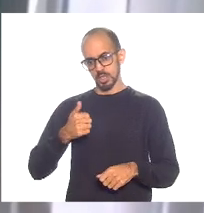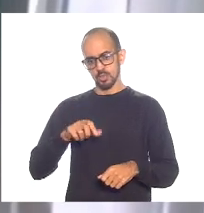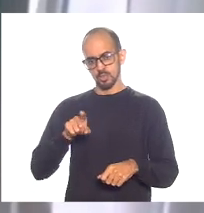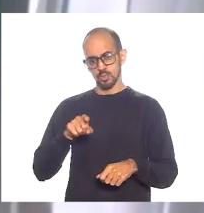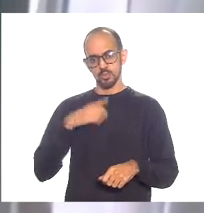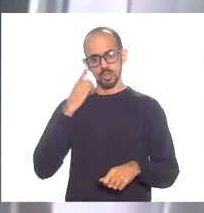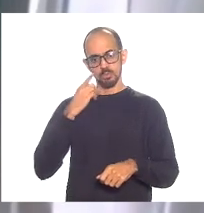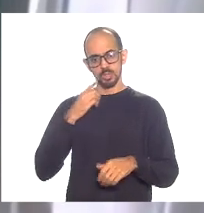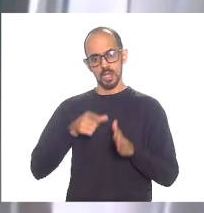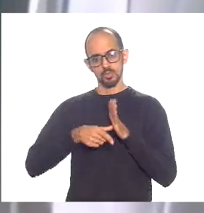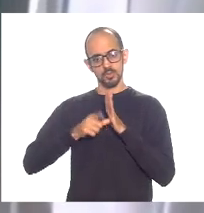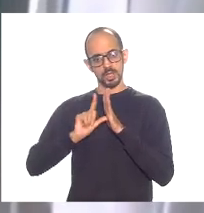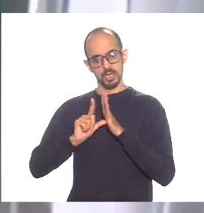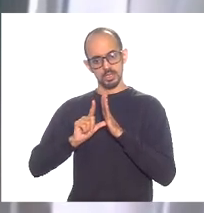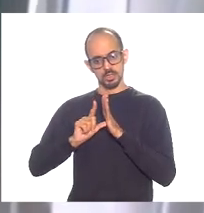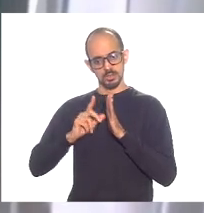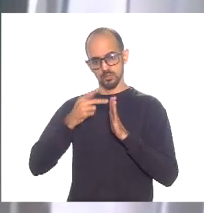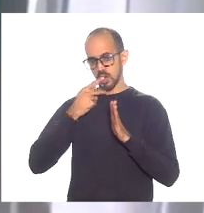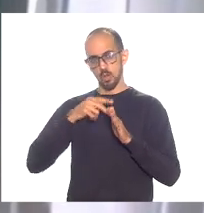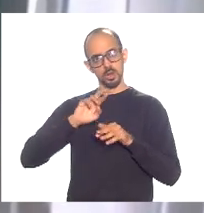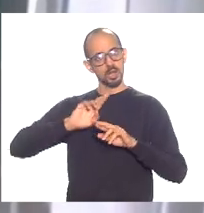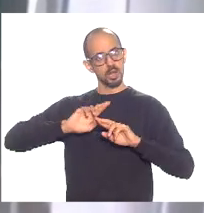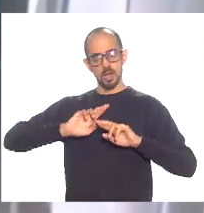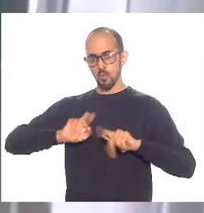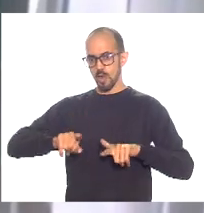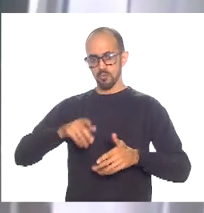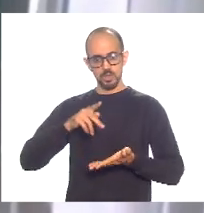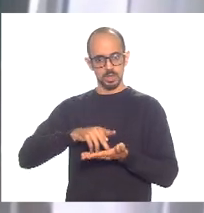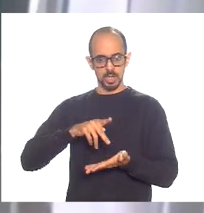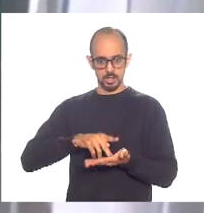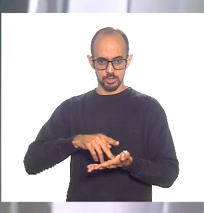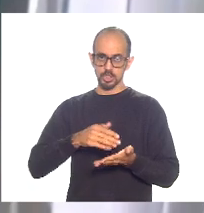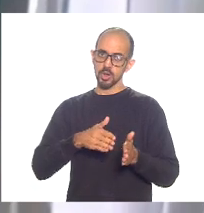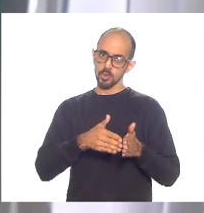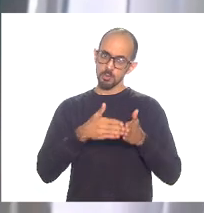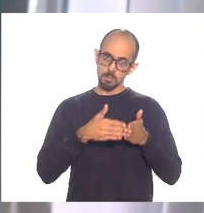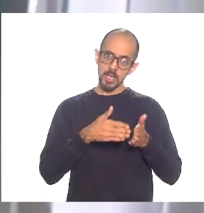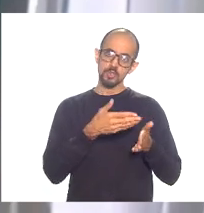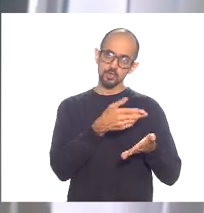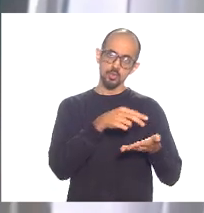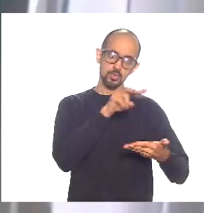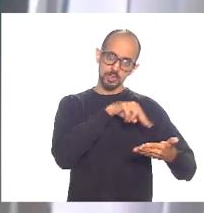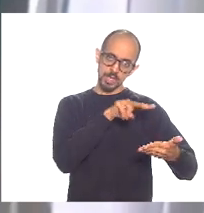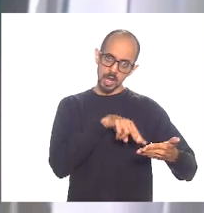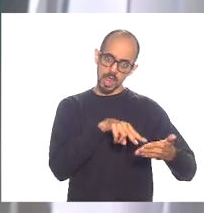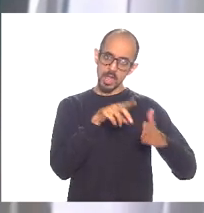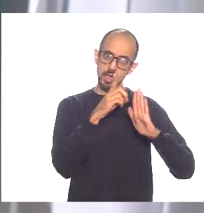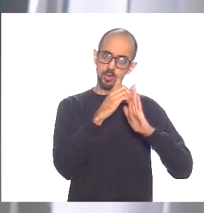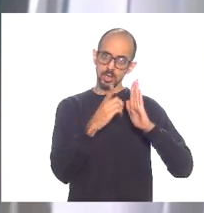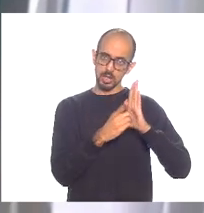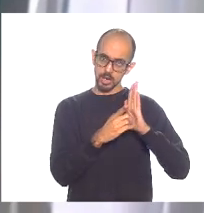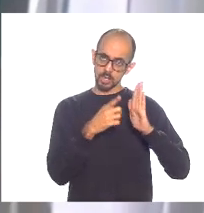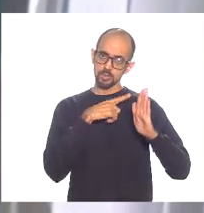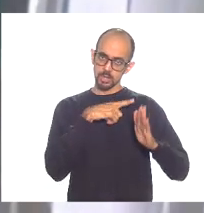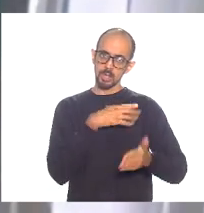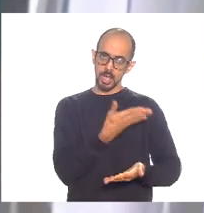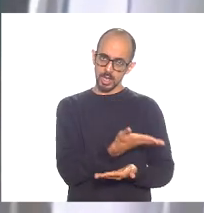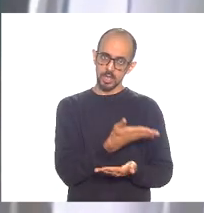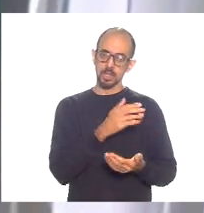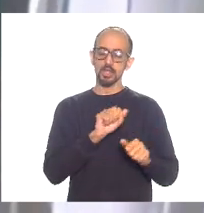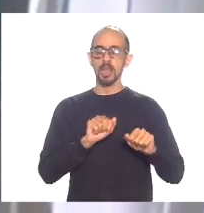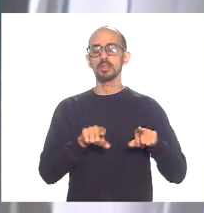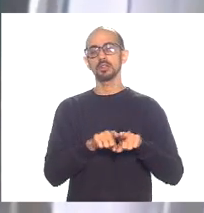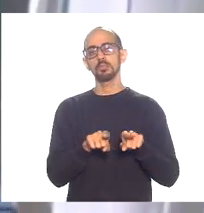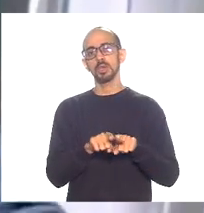antes de mim trouxe essa informação, não é verdade. Eu convido o deputado que leia o decreto ou releia, que isso consta lá. E também eu quero aqui